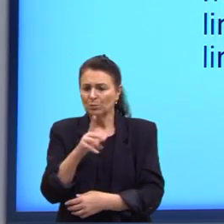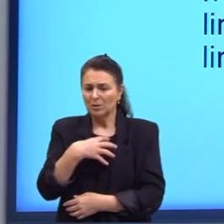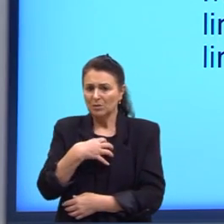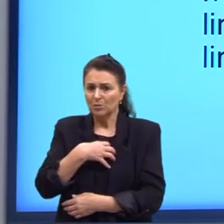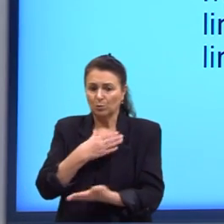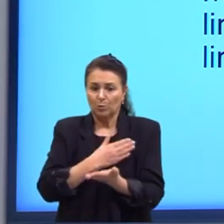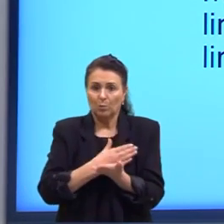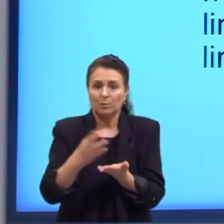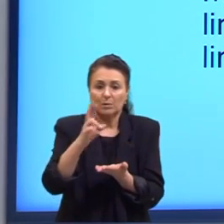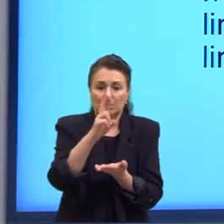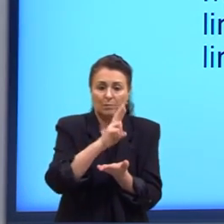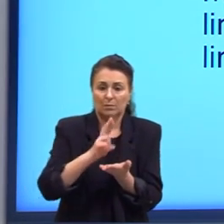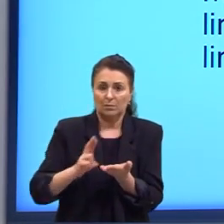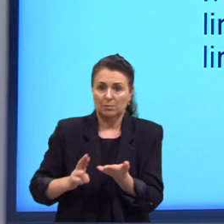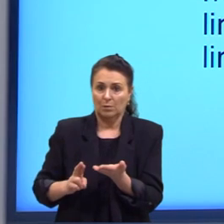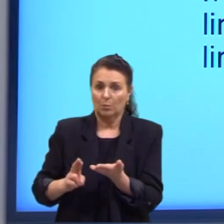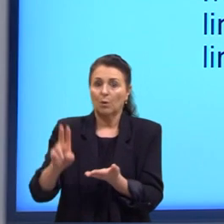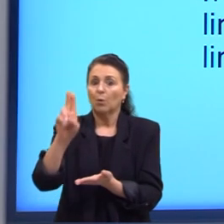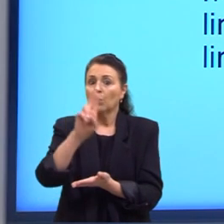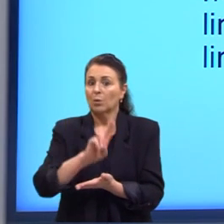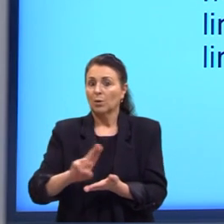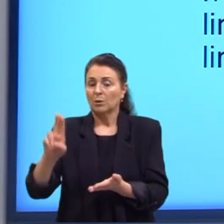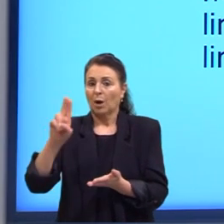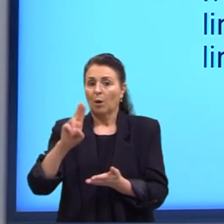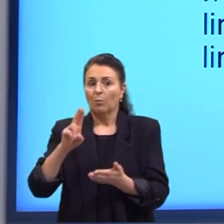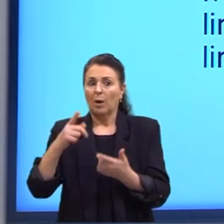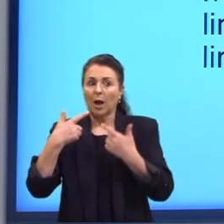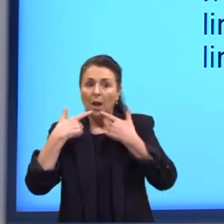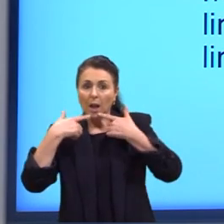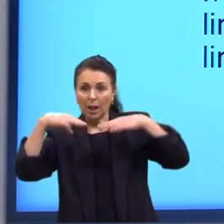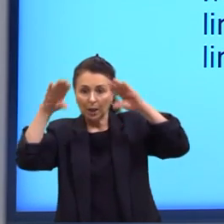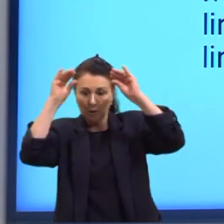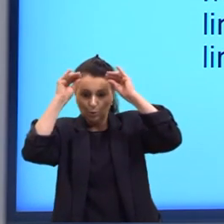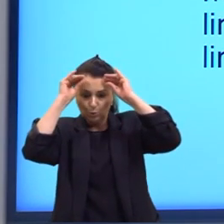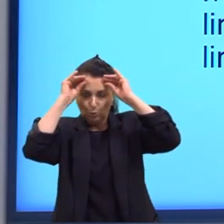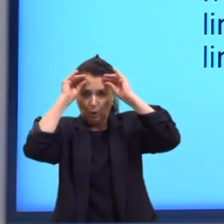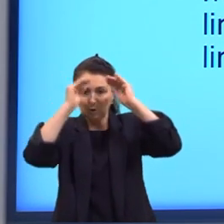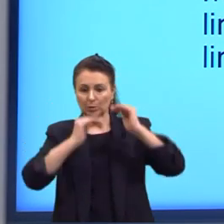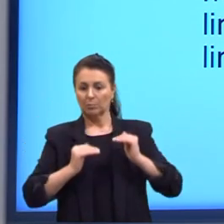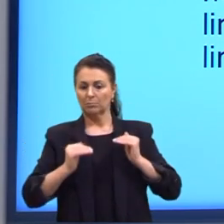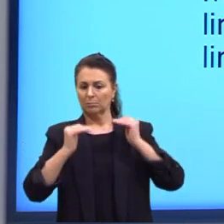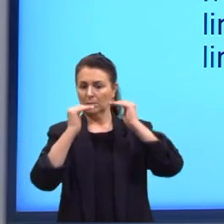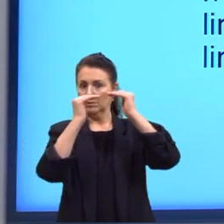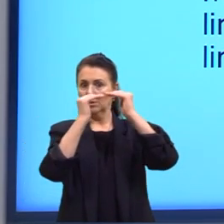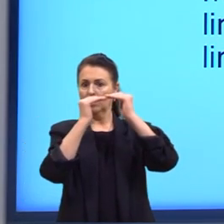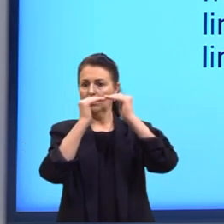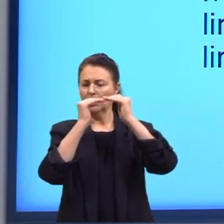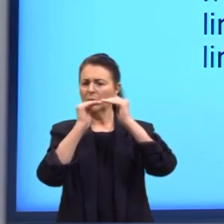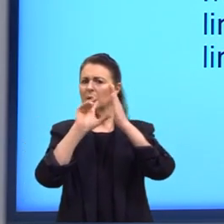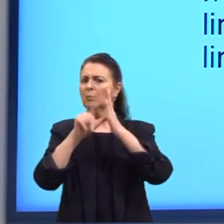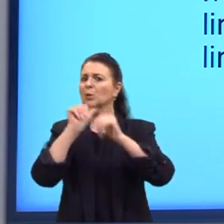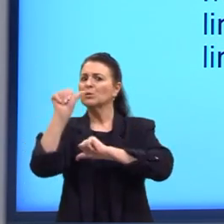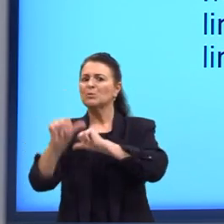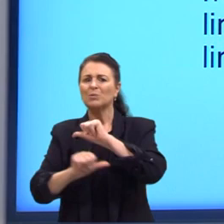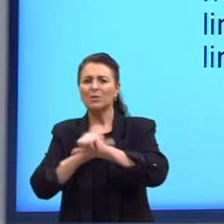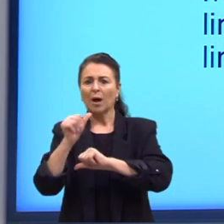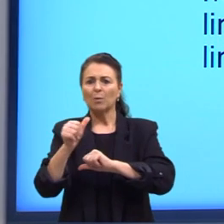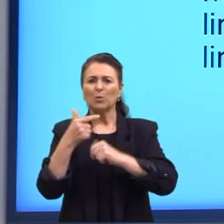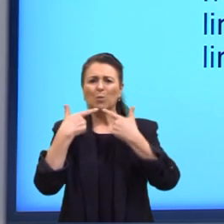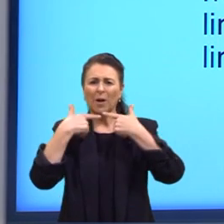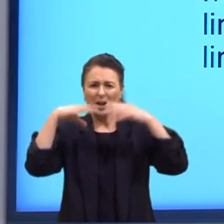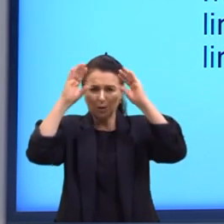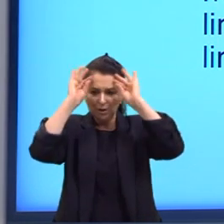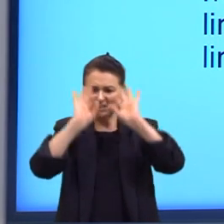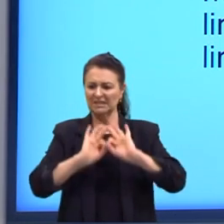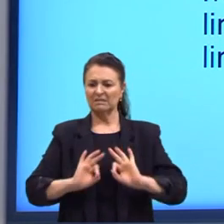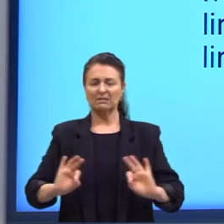redação utilizando uma linguagem culta e de repente alterar o estilo e empregar a linguagem coloquial não